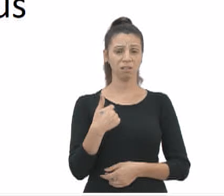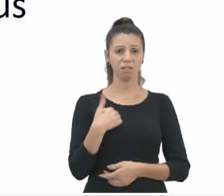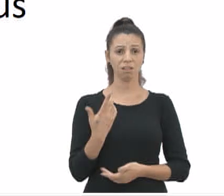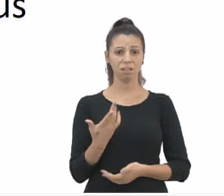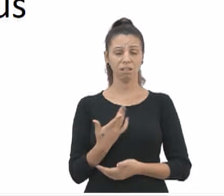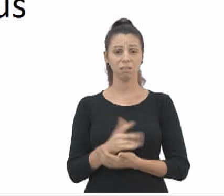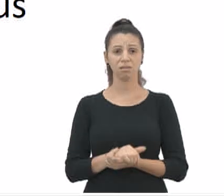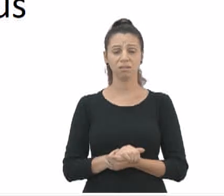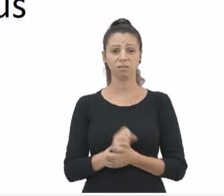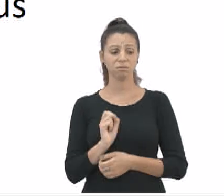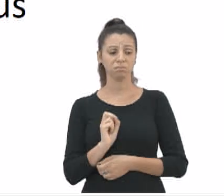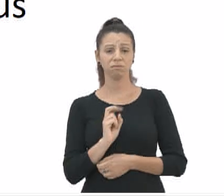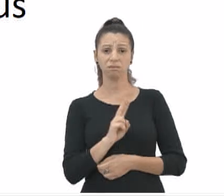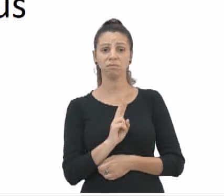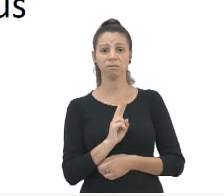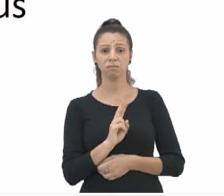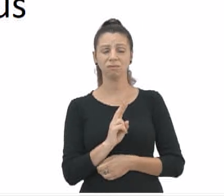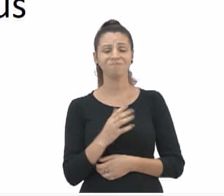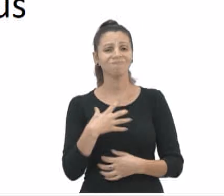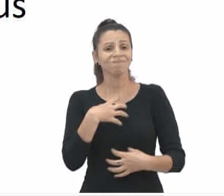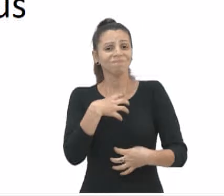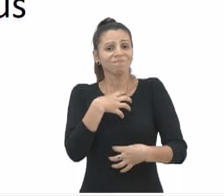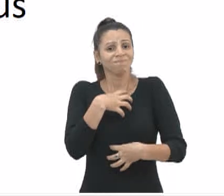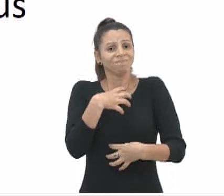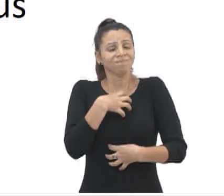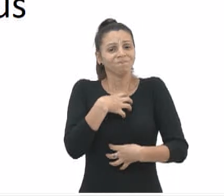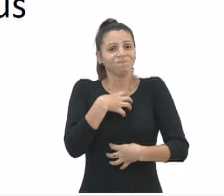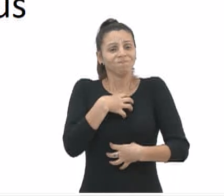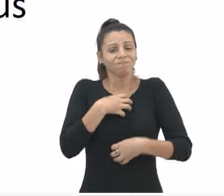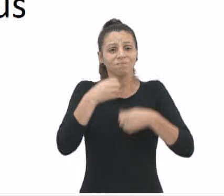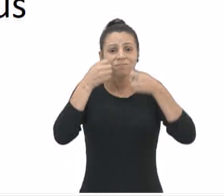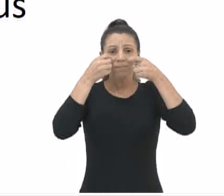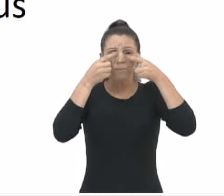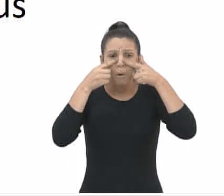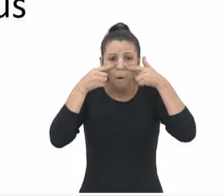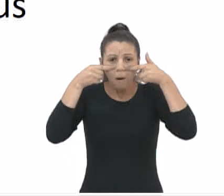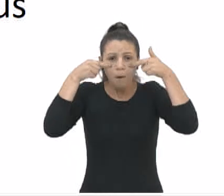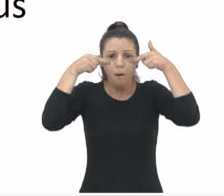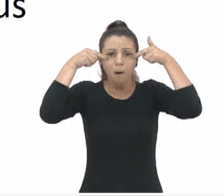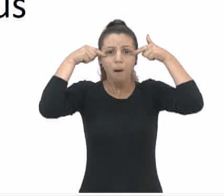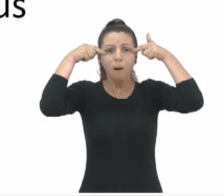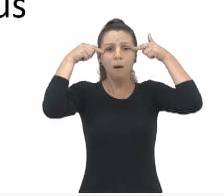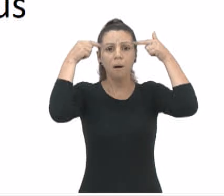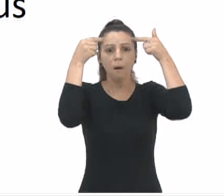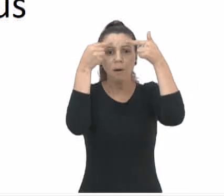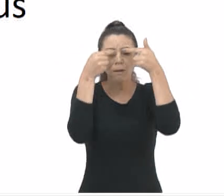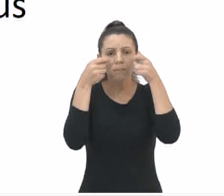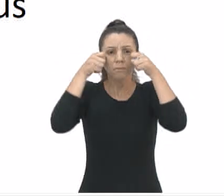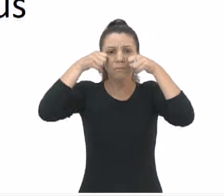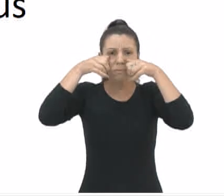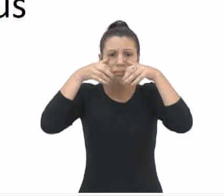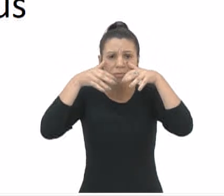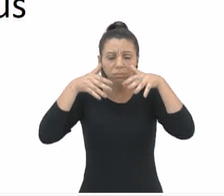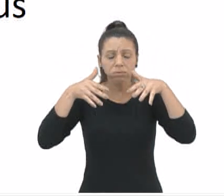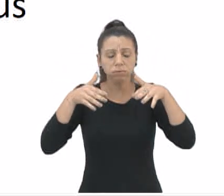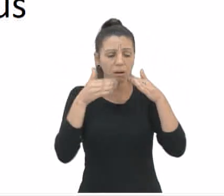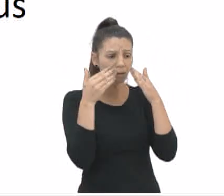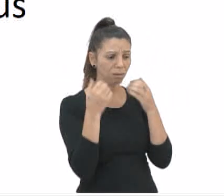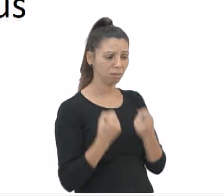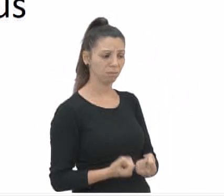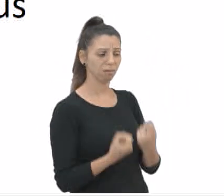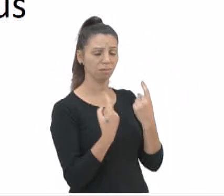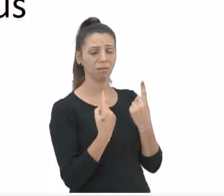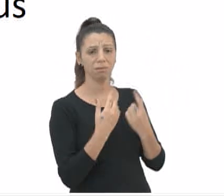a olheiras, sentia as olheiras se cavando sobre os meus olhos,